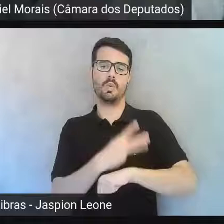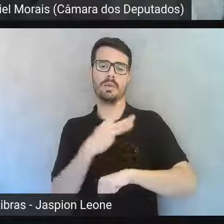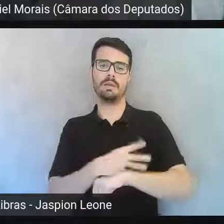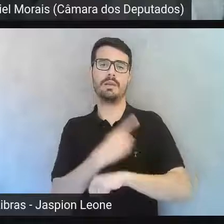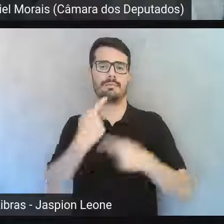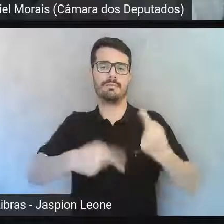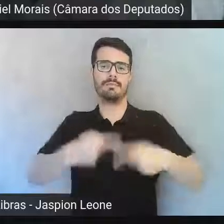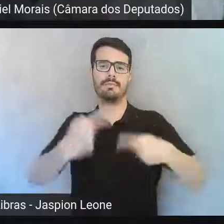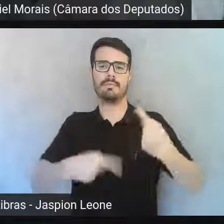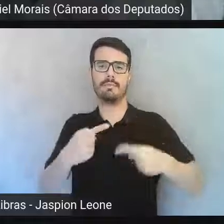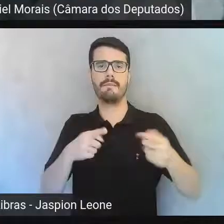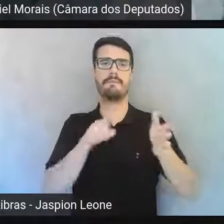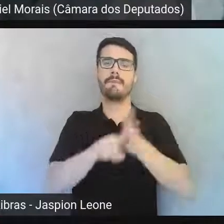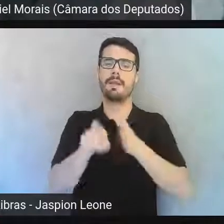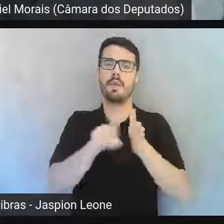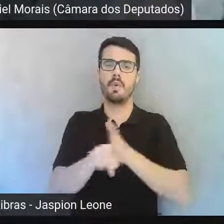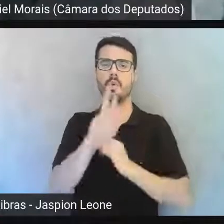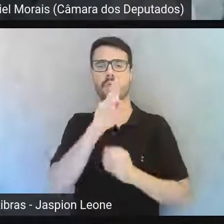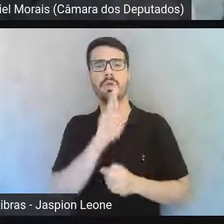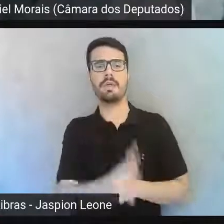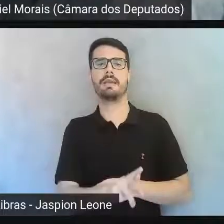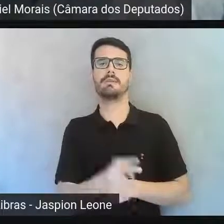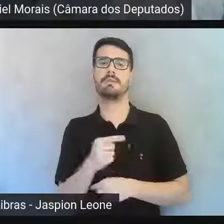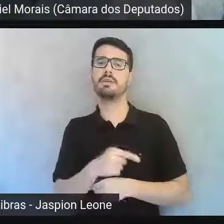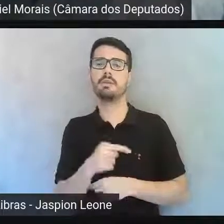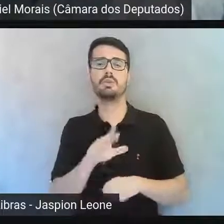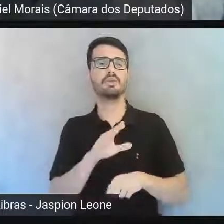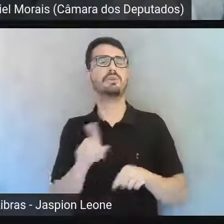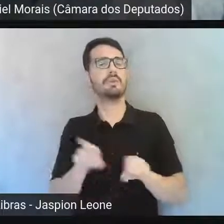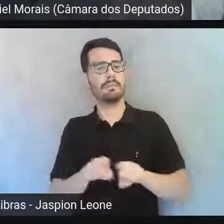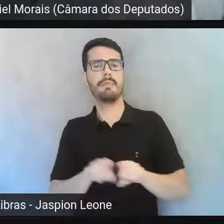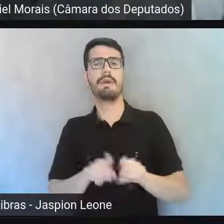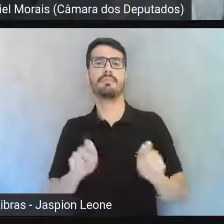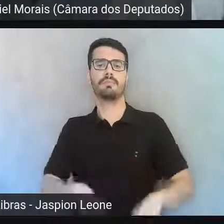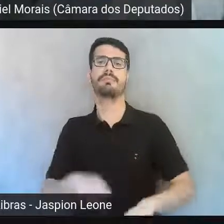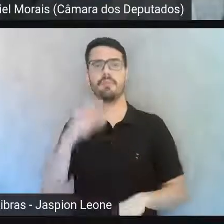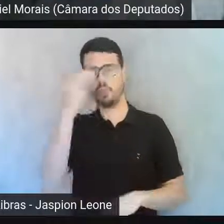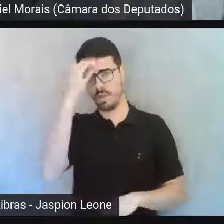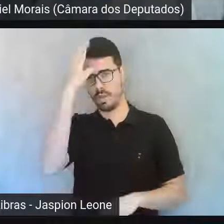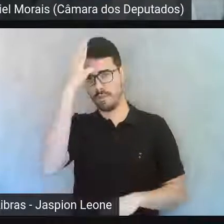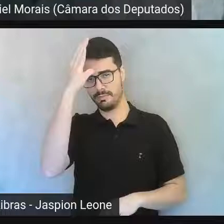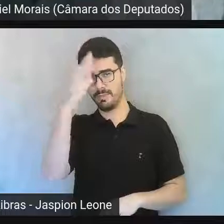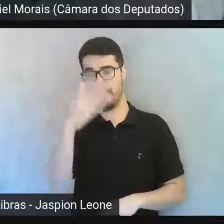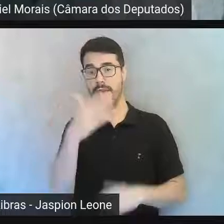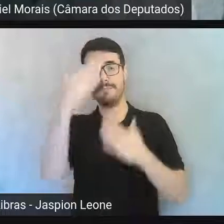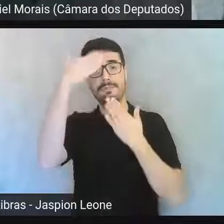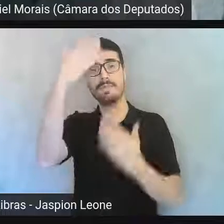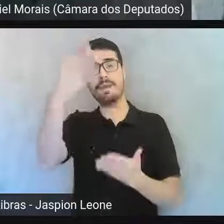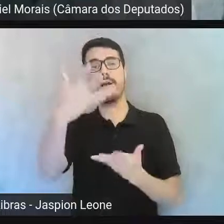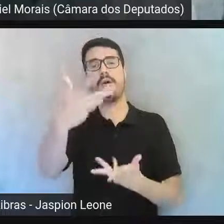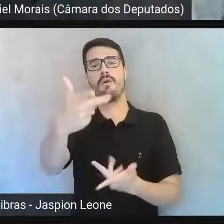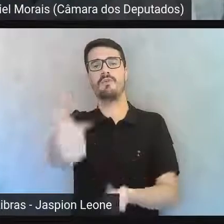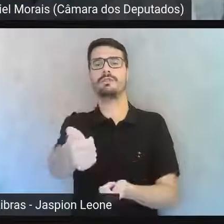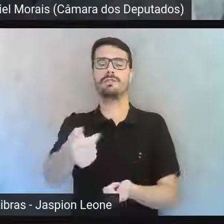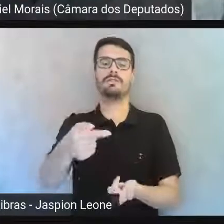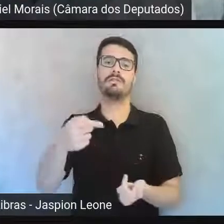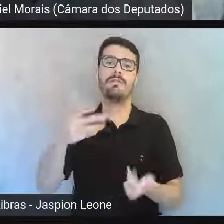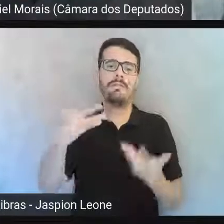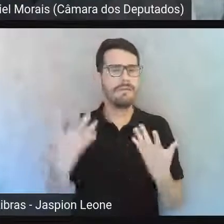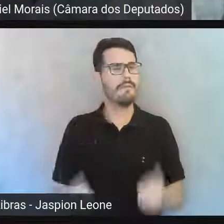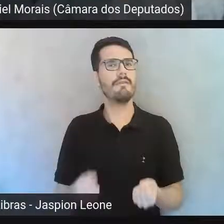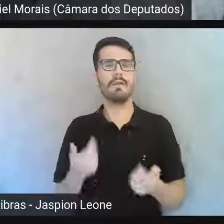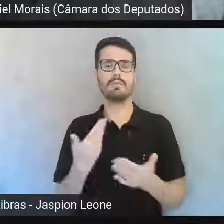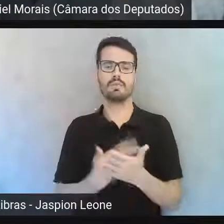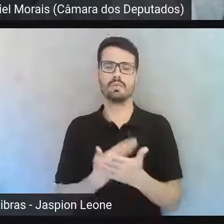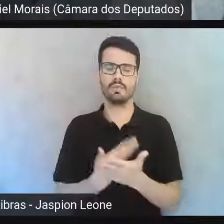discute, pergunta e alguém responde. Tá? Então, eu agradeço mais uma vez o convite. E fica aí a deixa, pessoal. Vamos correr atrás. Está